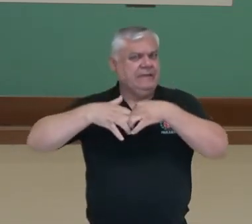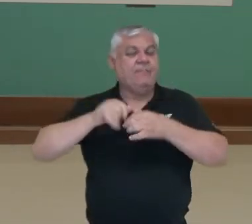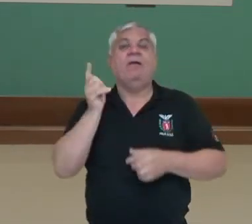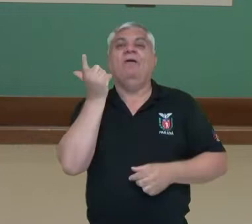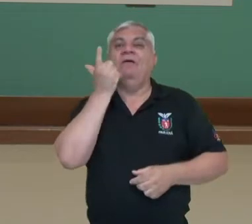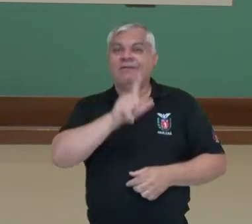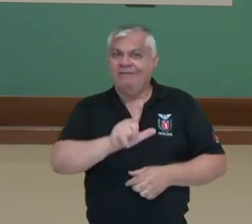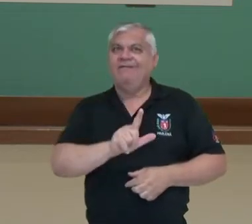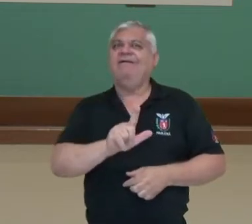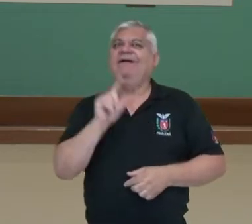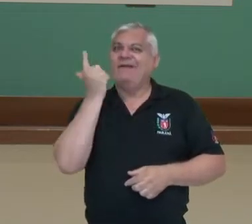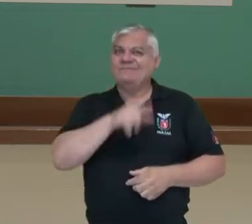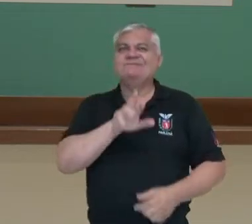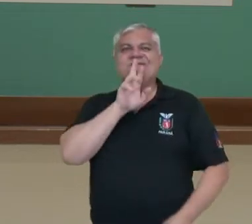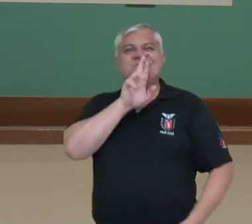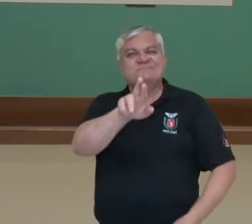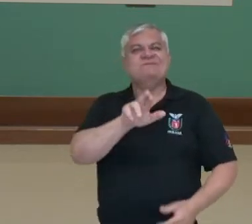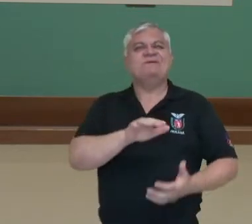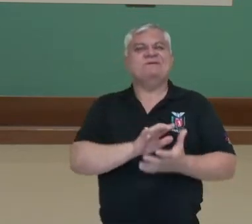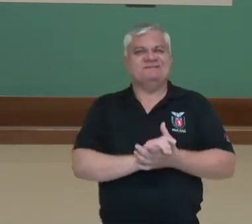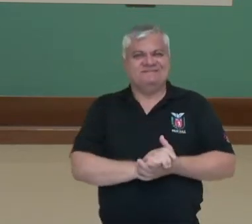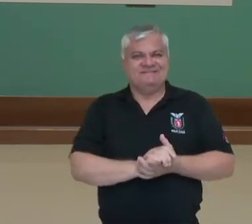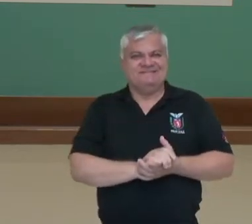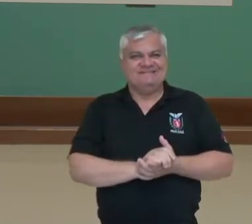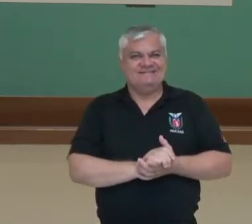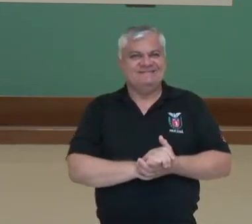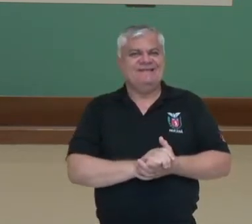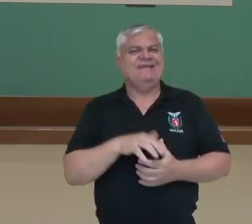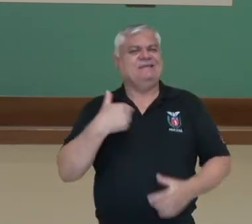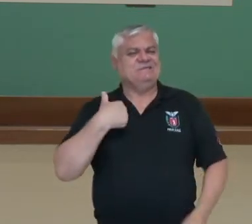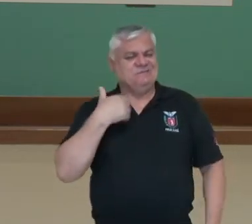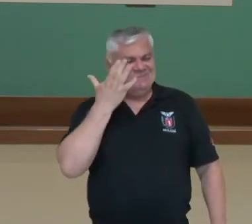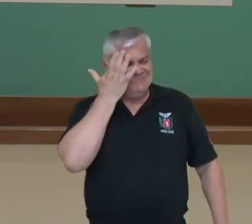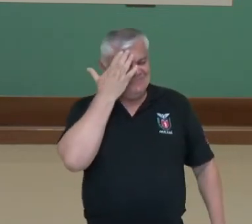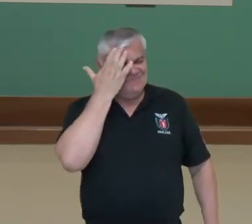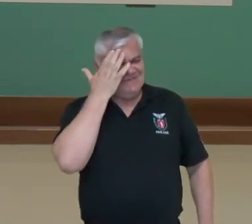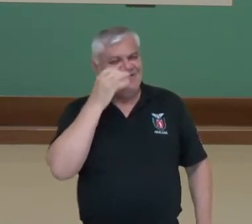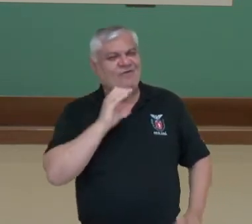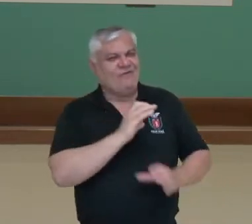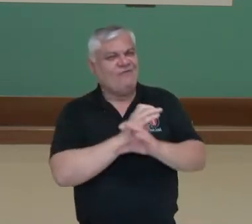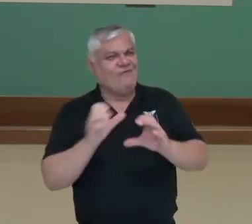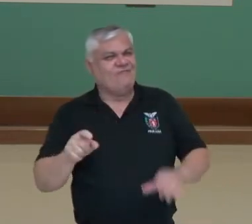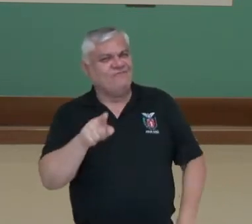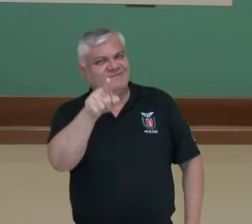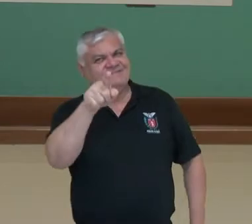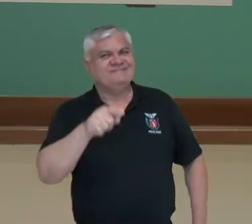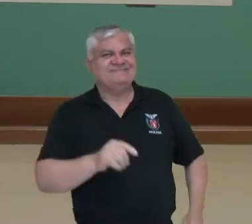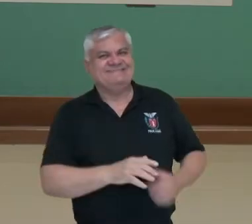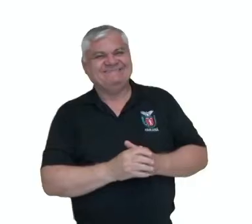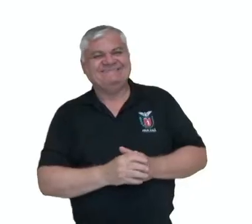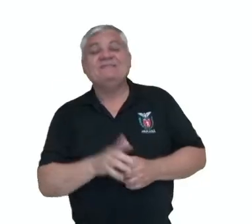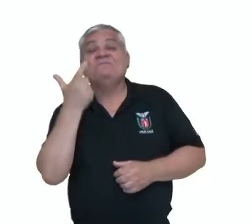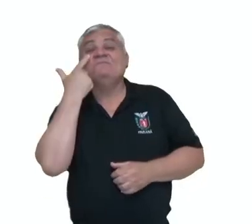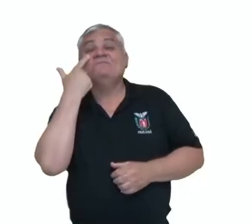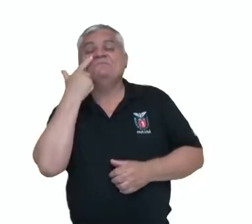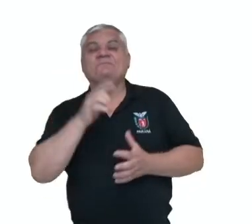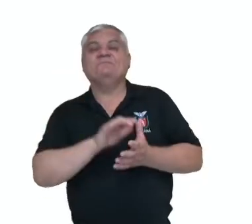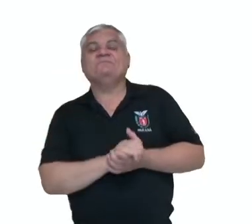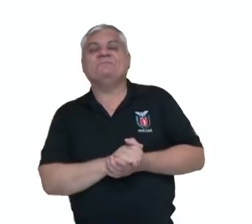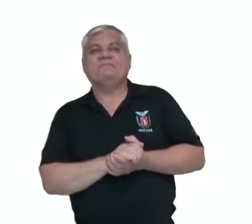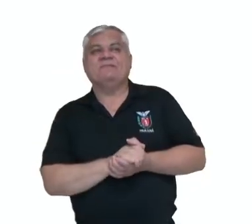cheguei na resposta. Sim, eu já estava confiante em você, hein? Vamos ver aqui, ó.